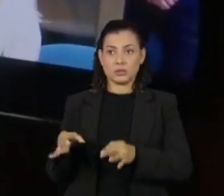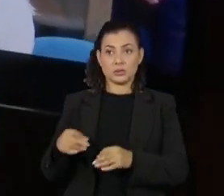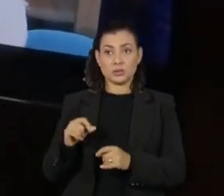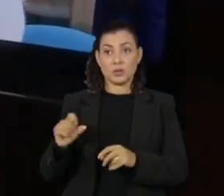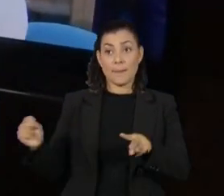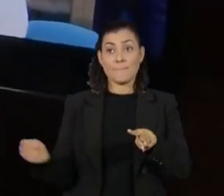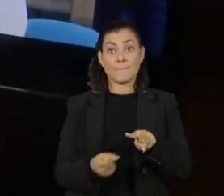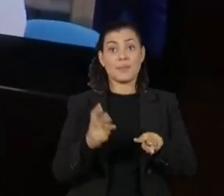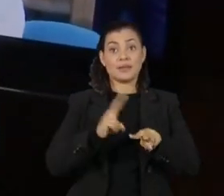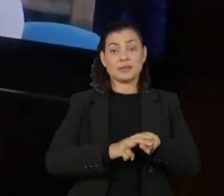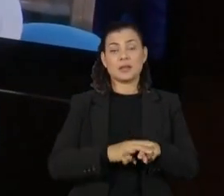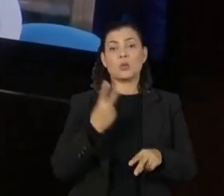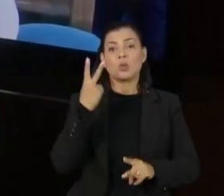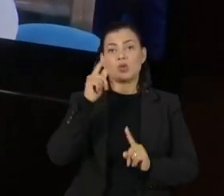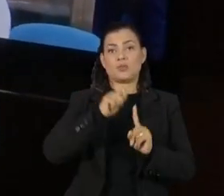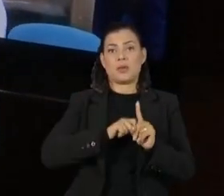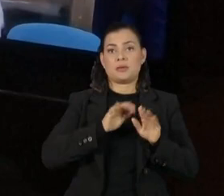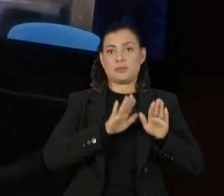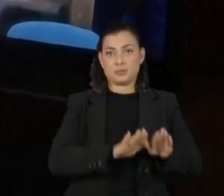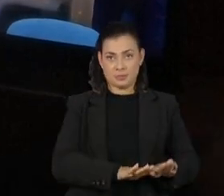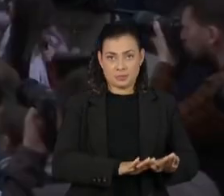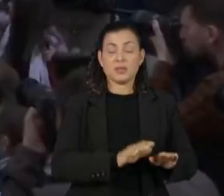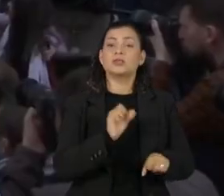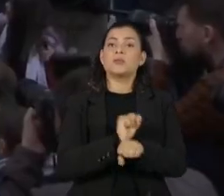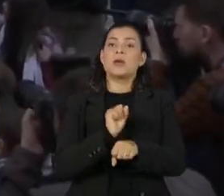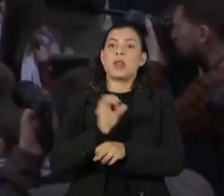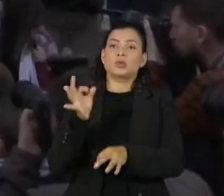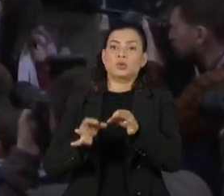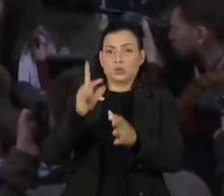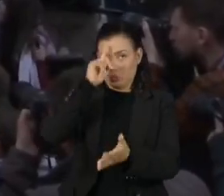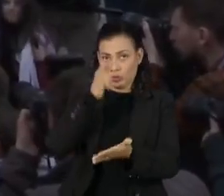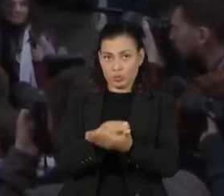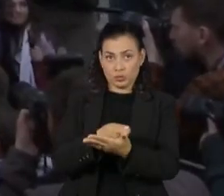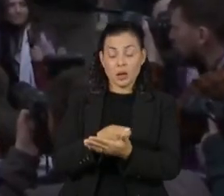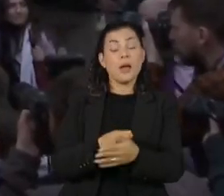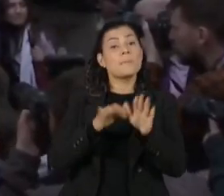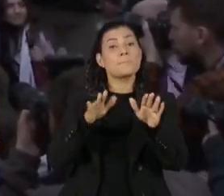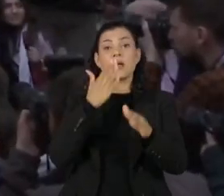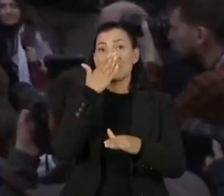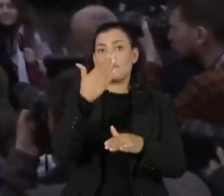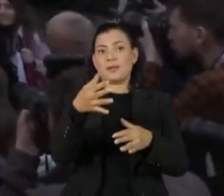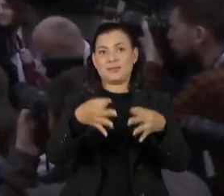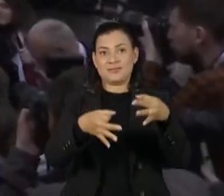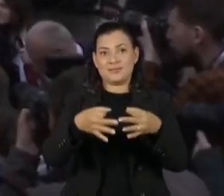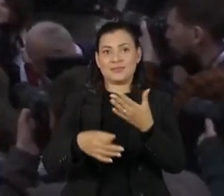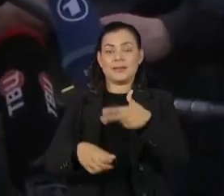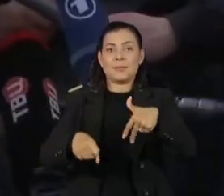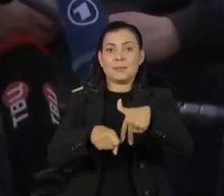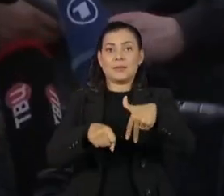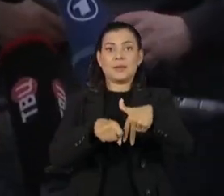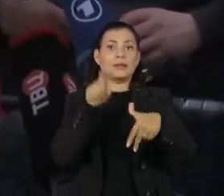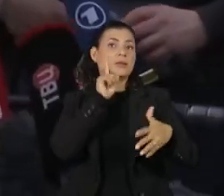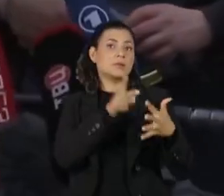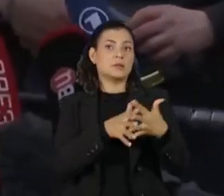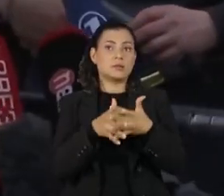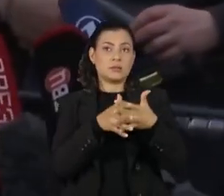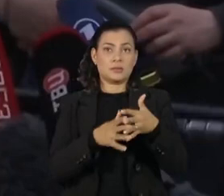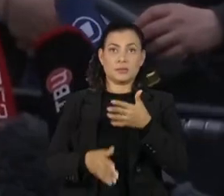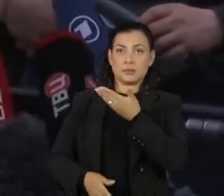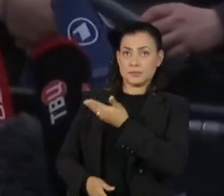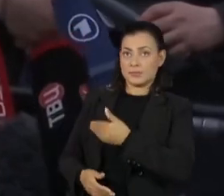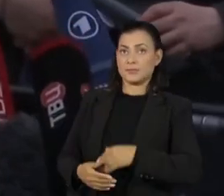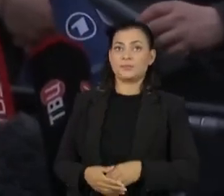prisão de até dois meses até o julgamento na porta do tribunal a Embaixadora americana na Rússia